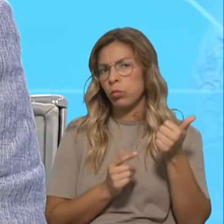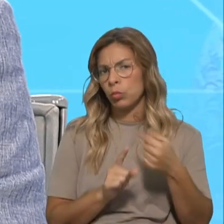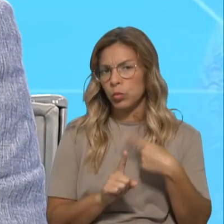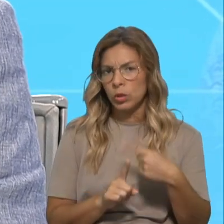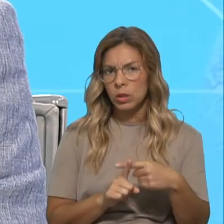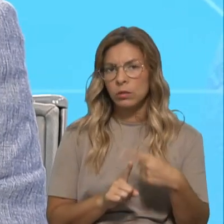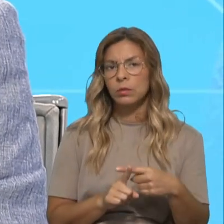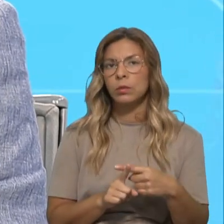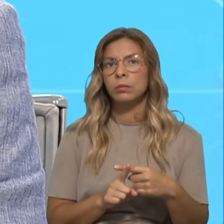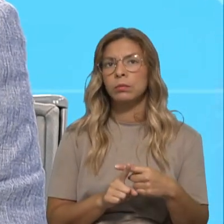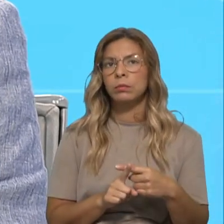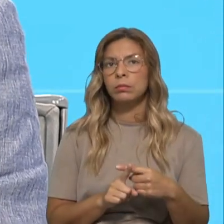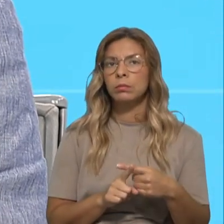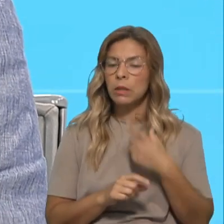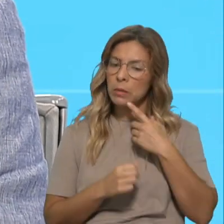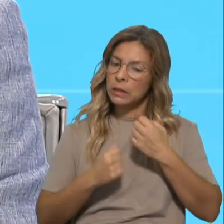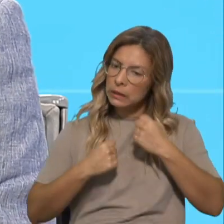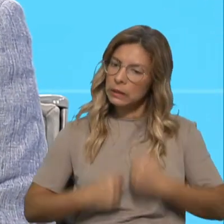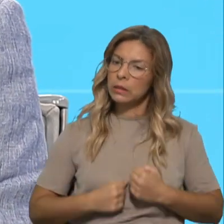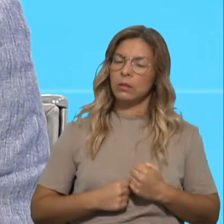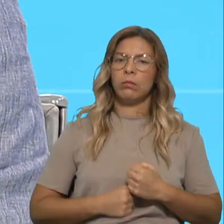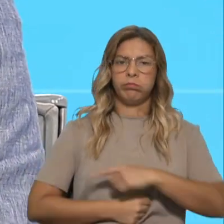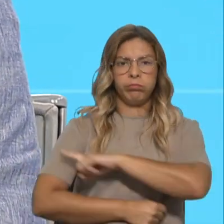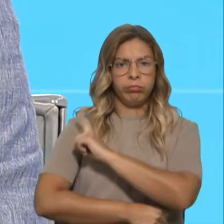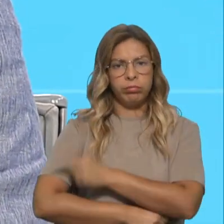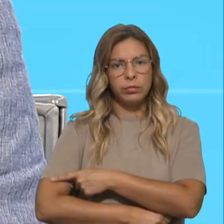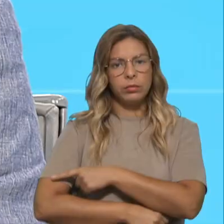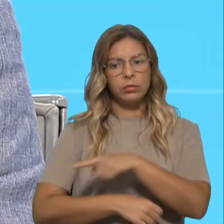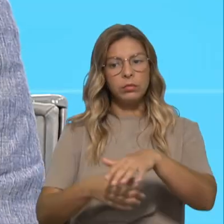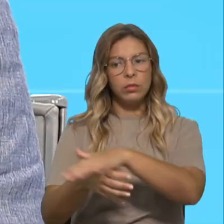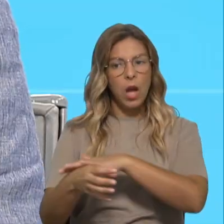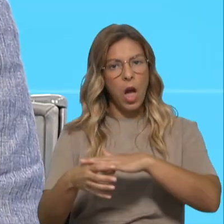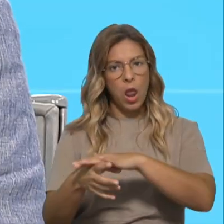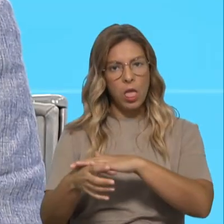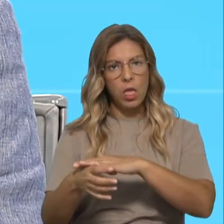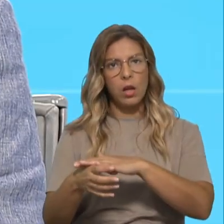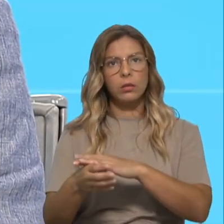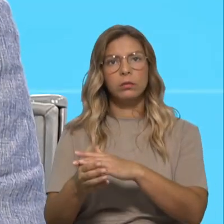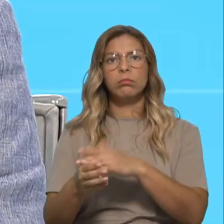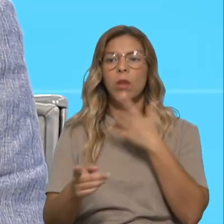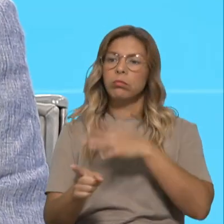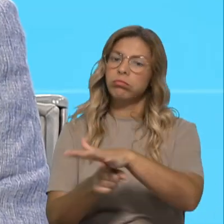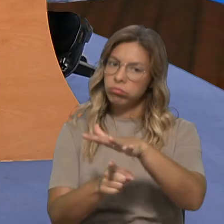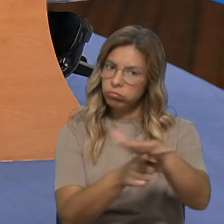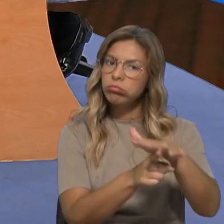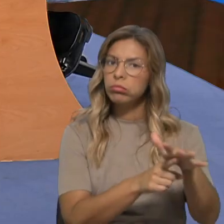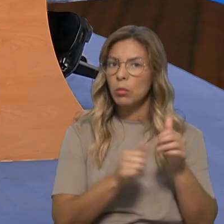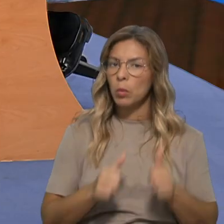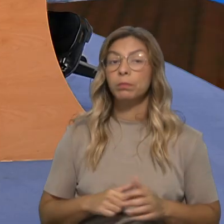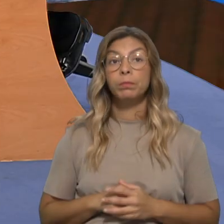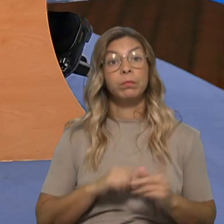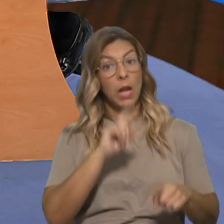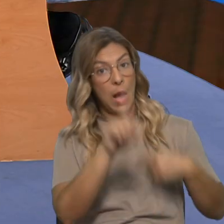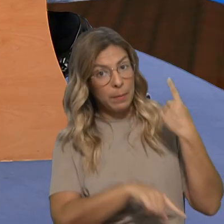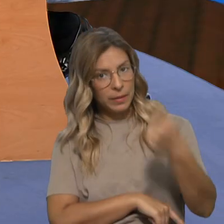um magistério forte numa área que está crescida de boas inspirações. É já amanhã, muito